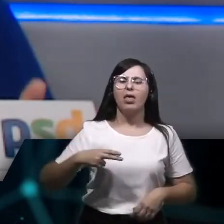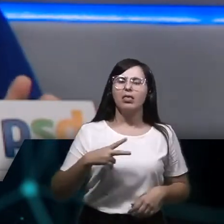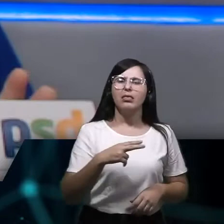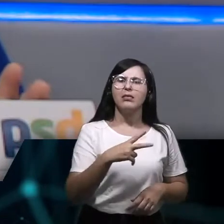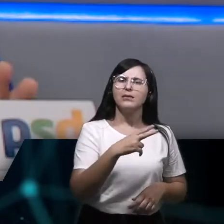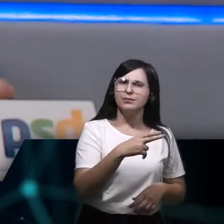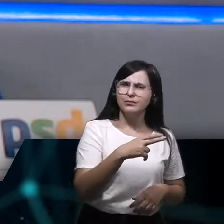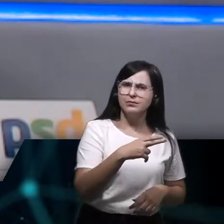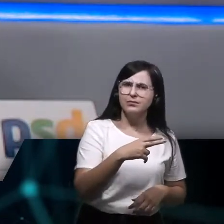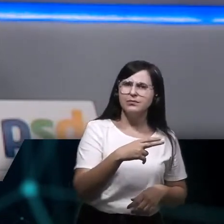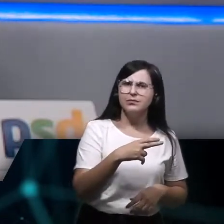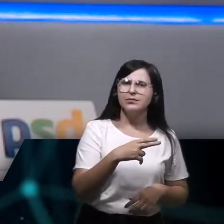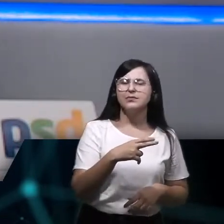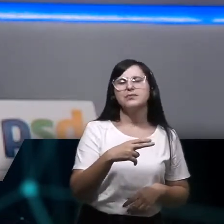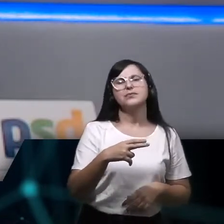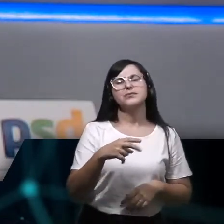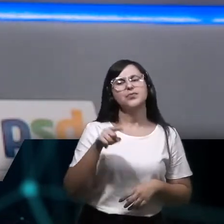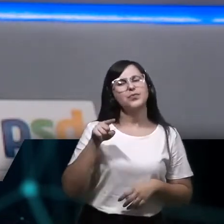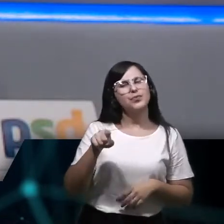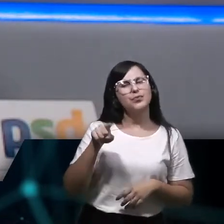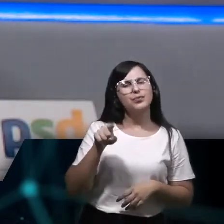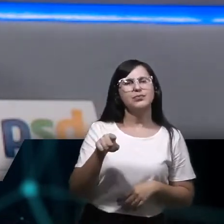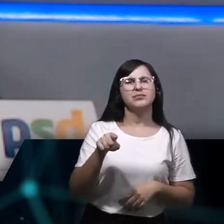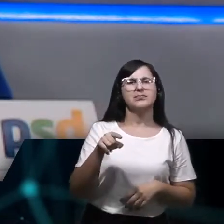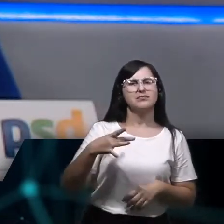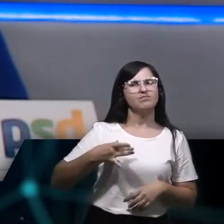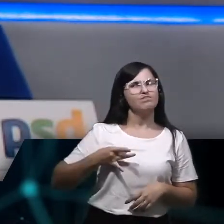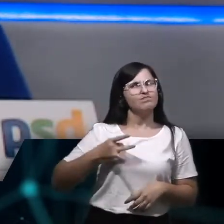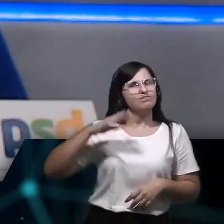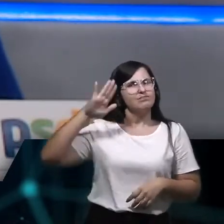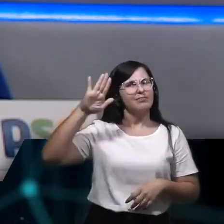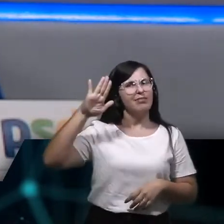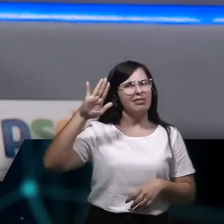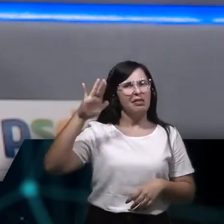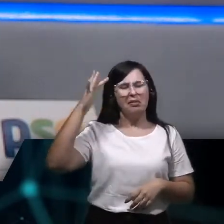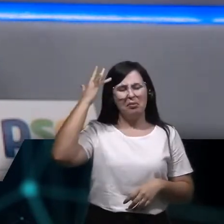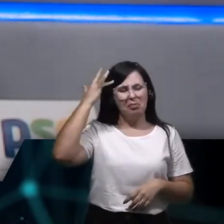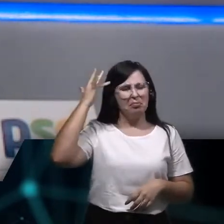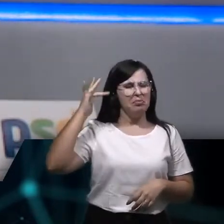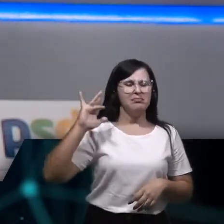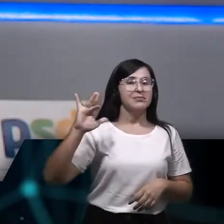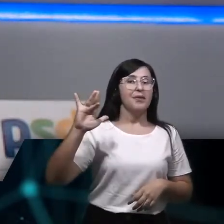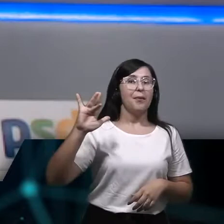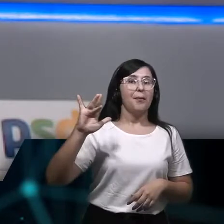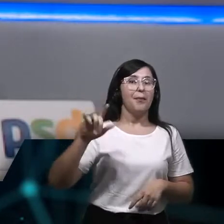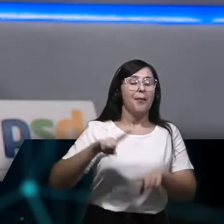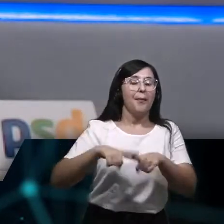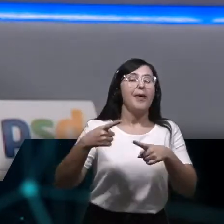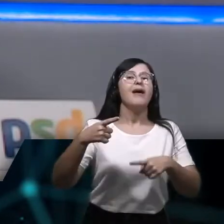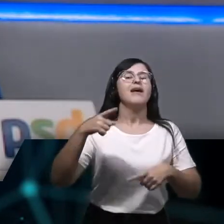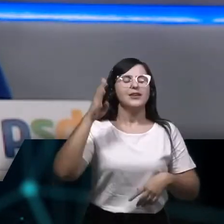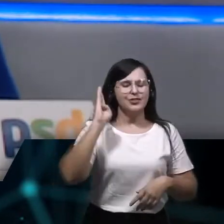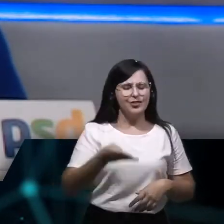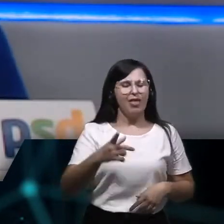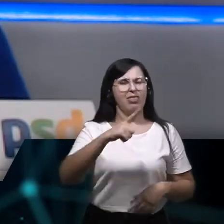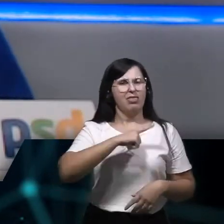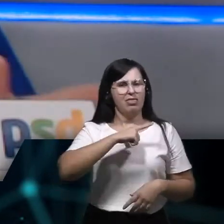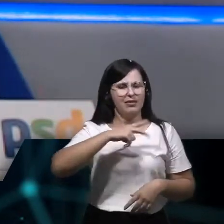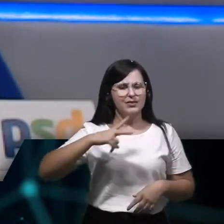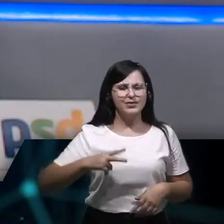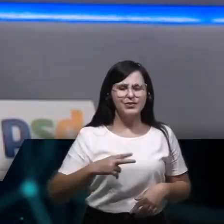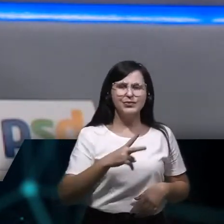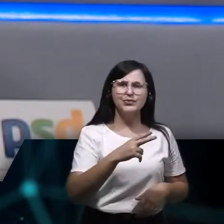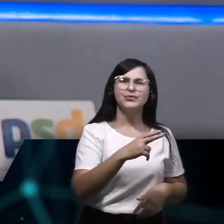candidato Josvaldo, ele não está bem orientado, possivelmente tenha dado porco lá, mas já tem cirurgia marcada, que serão